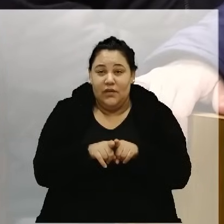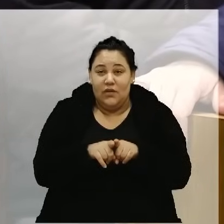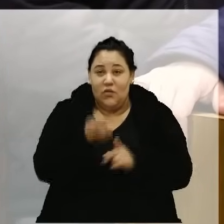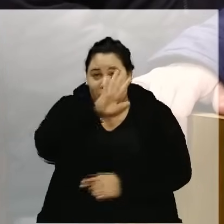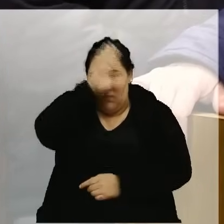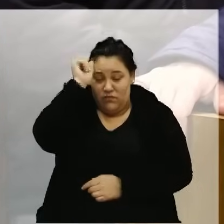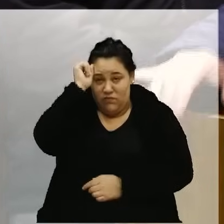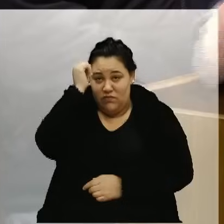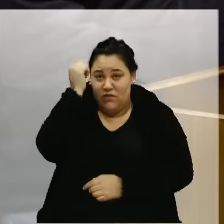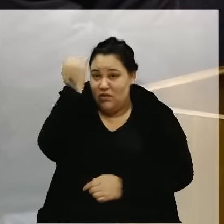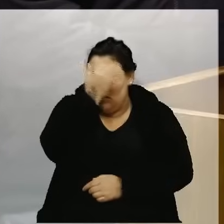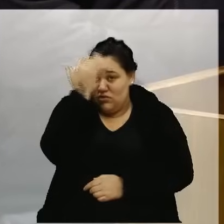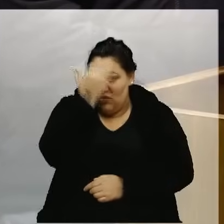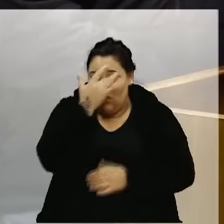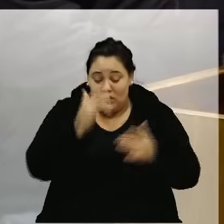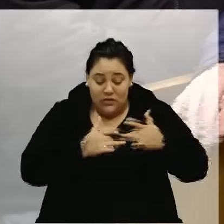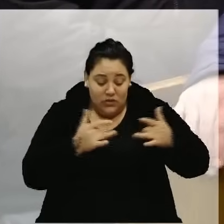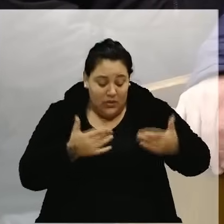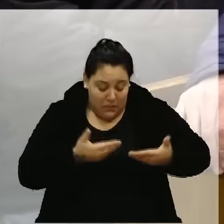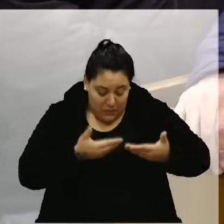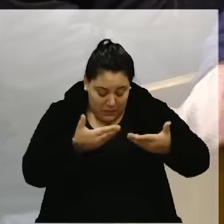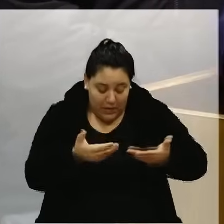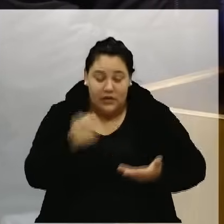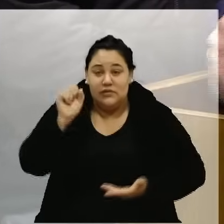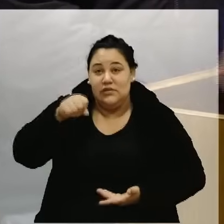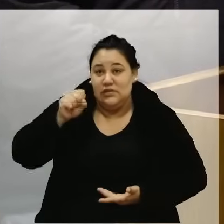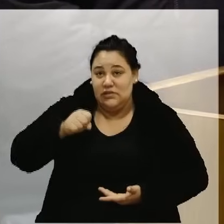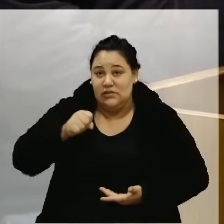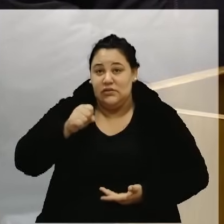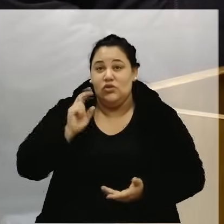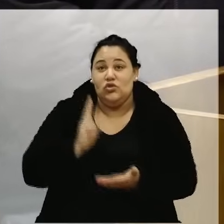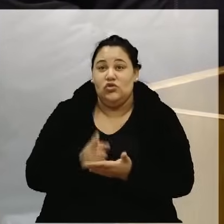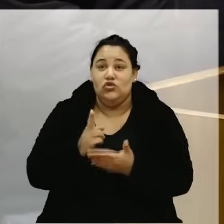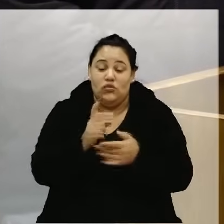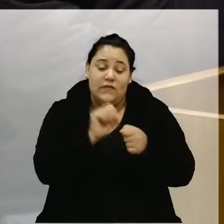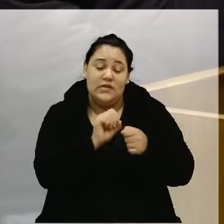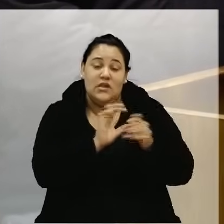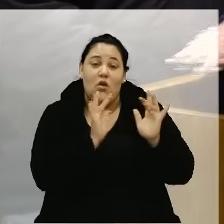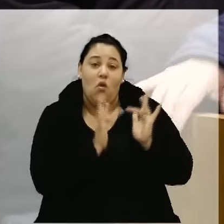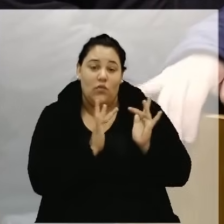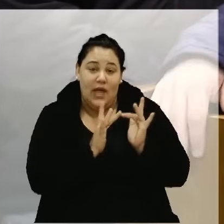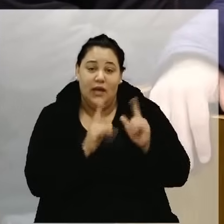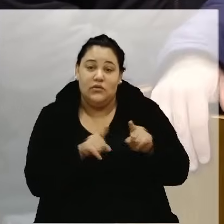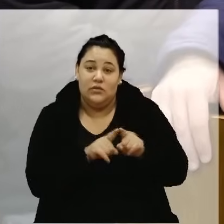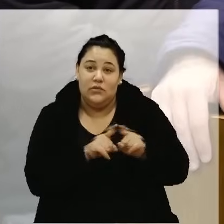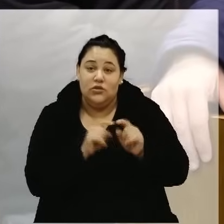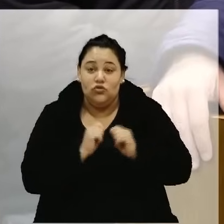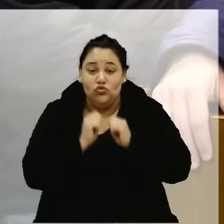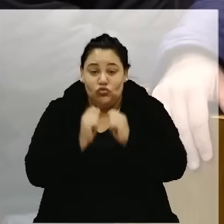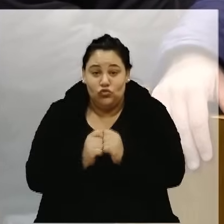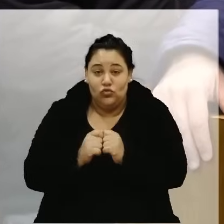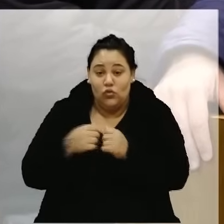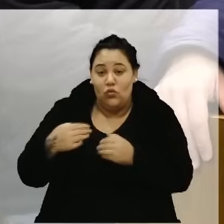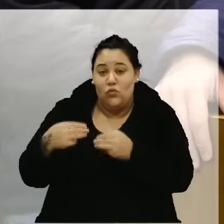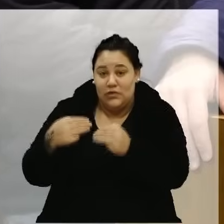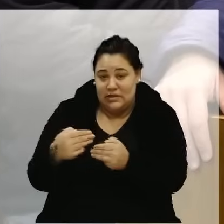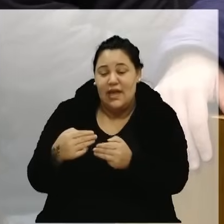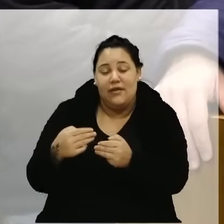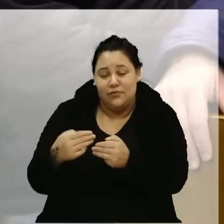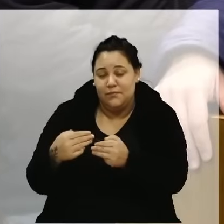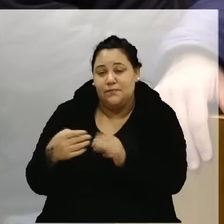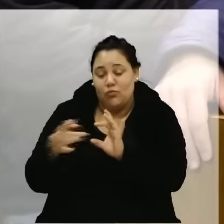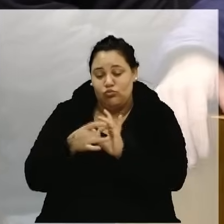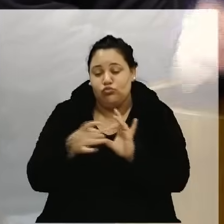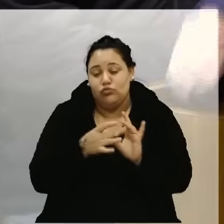solidário, em constantes contatos com os ministérios afetos, né,